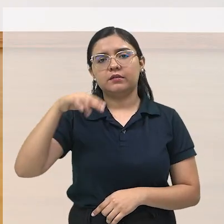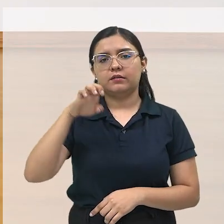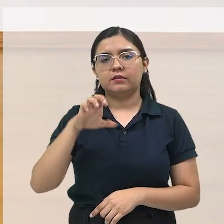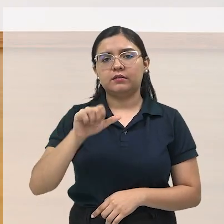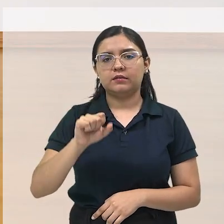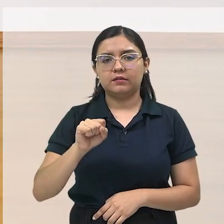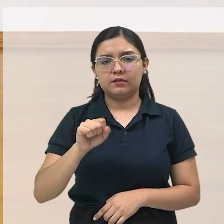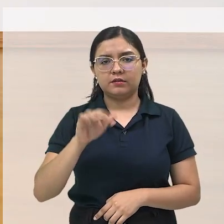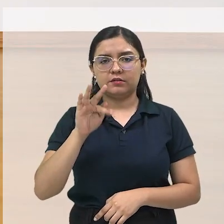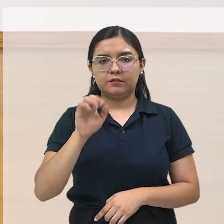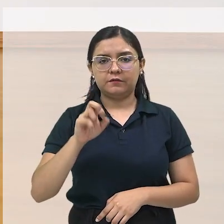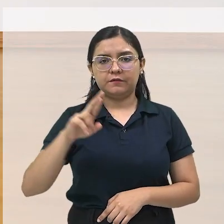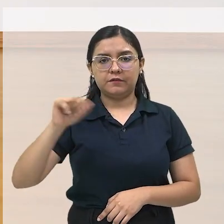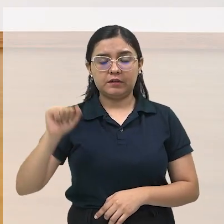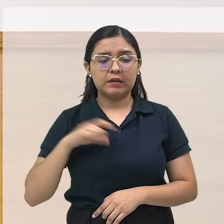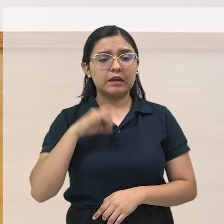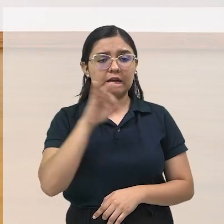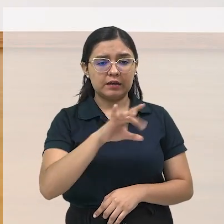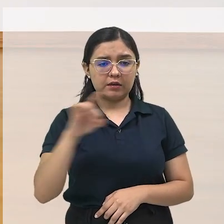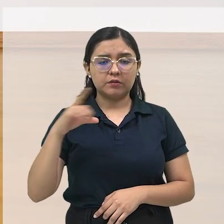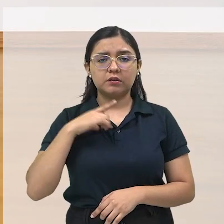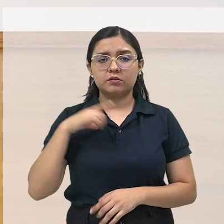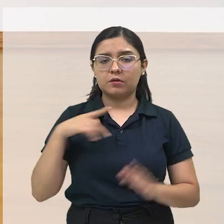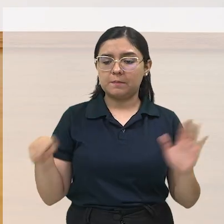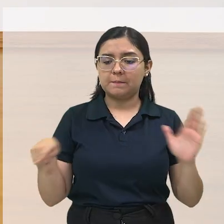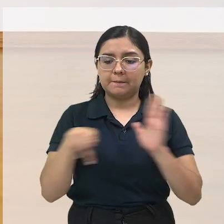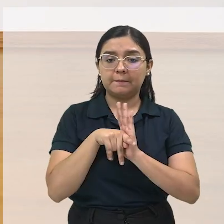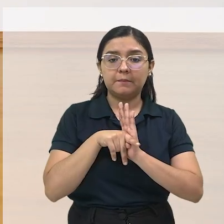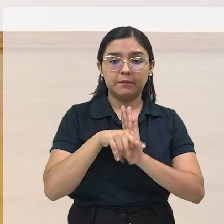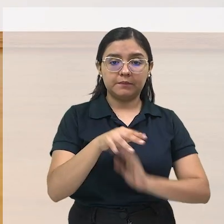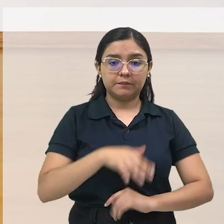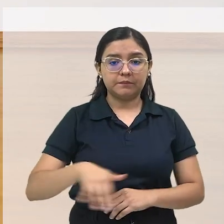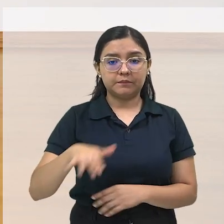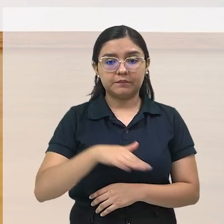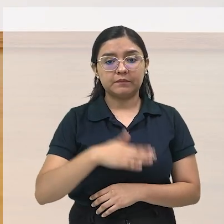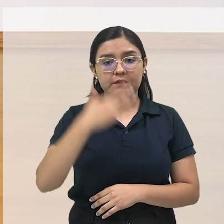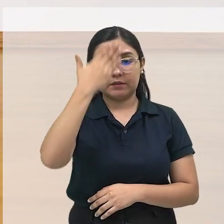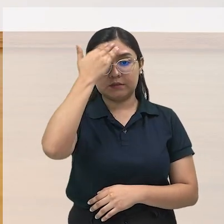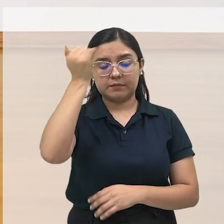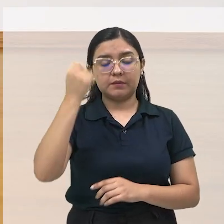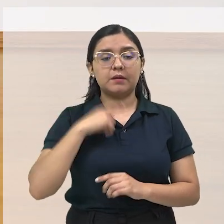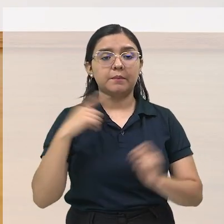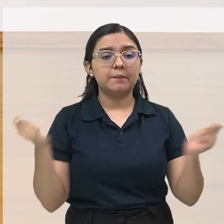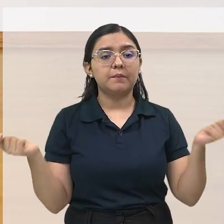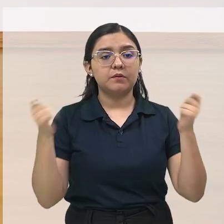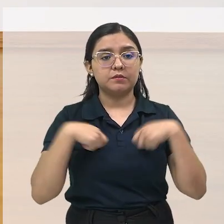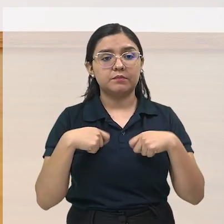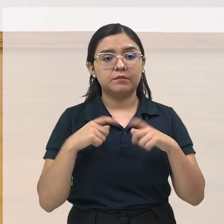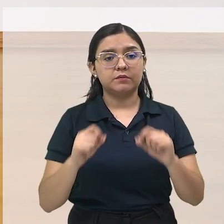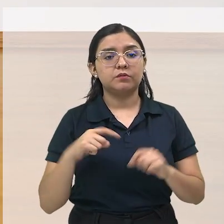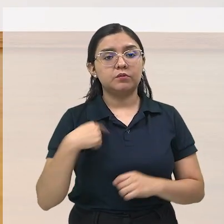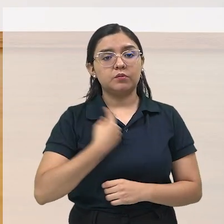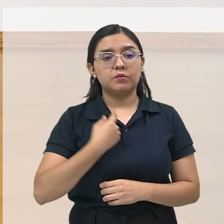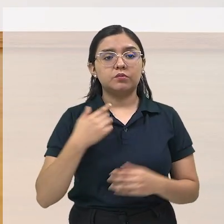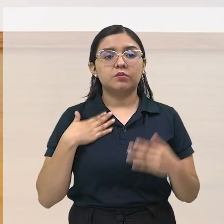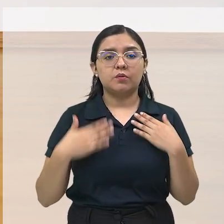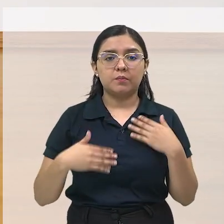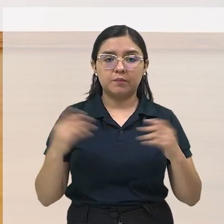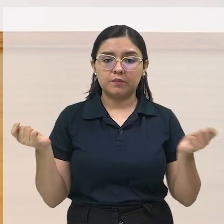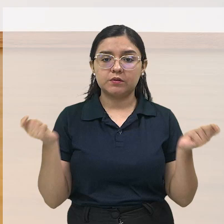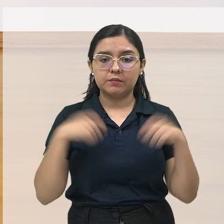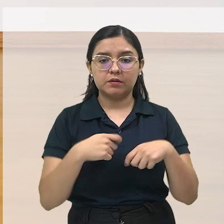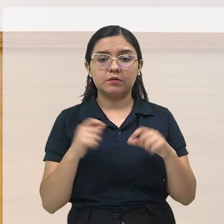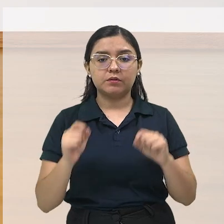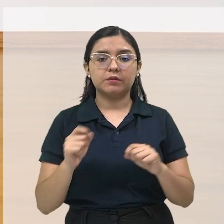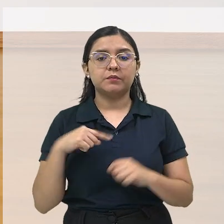é cada um de nós temos a nossa kinesfera. E saber a possibilidade do nosso corpo, ela